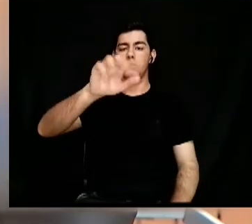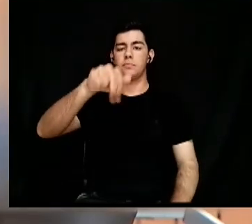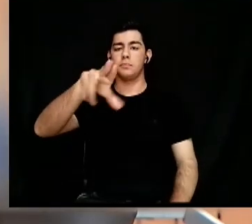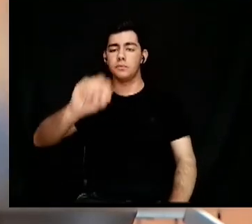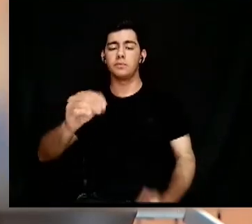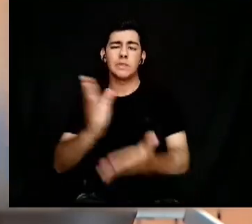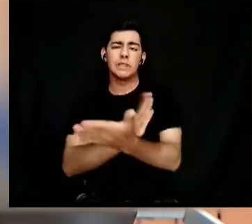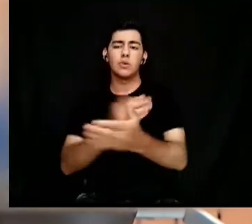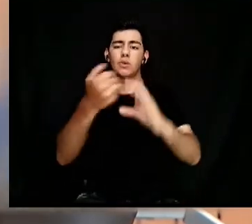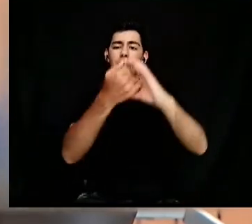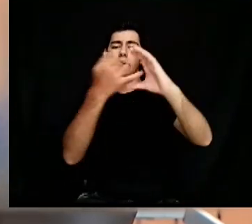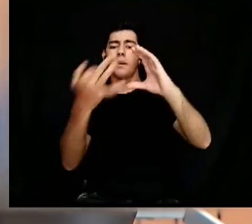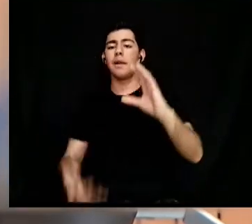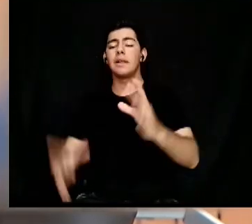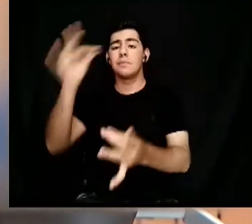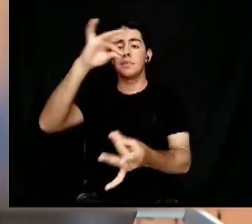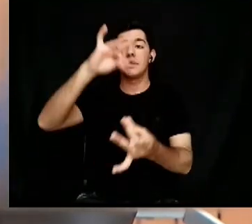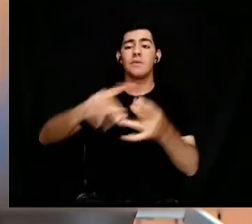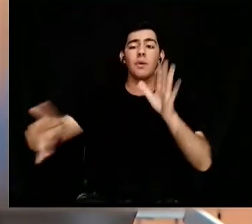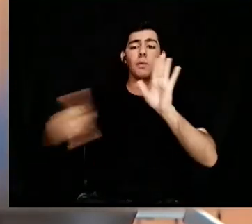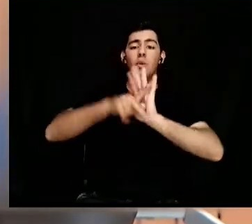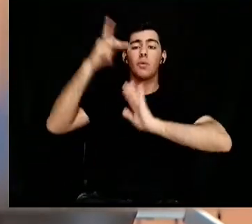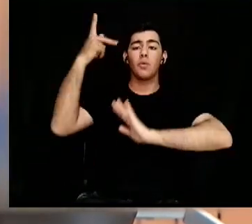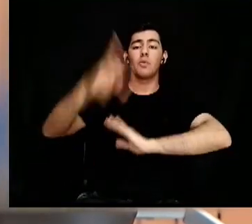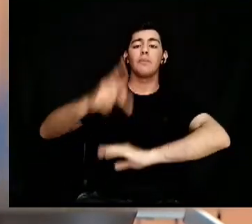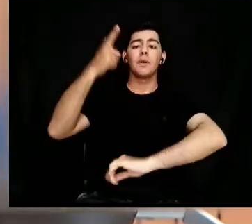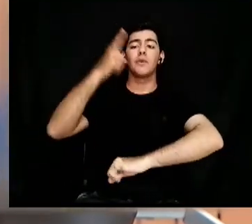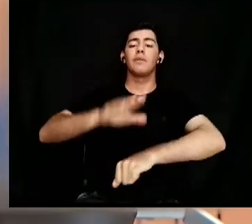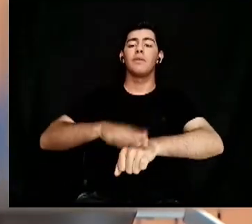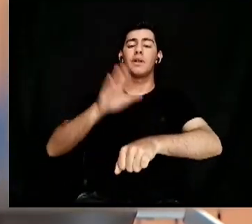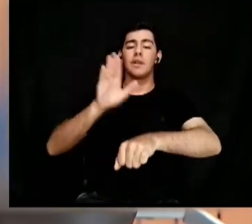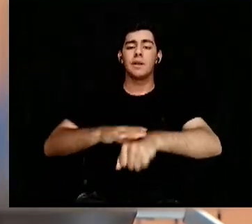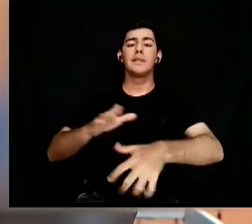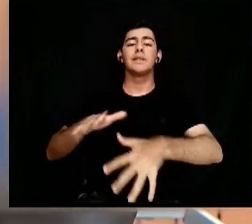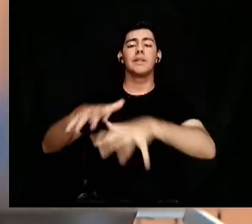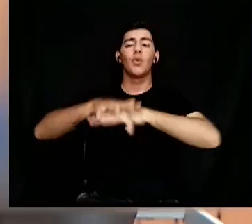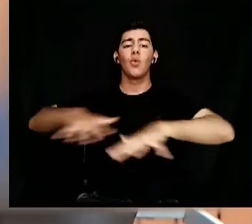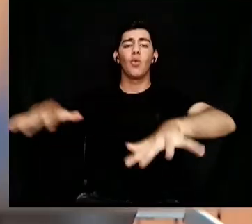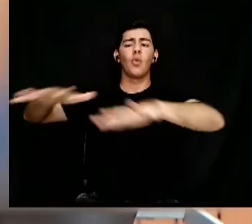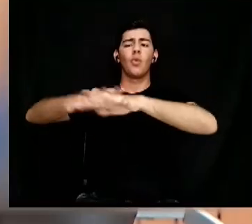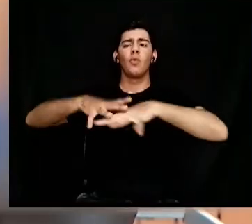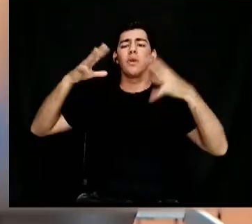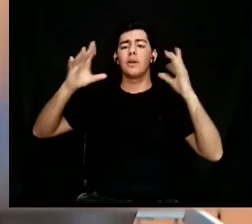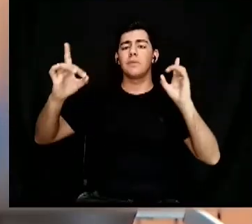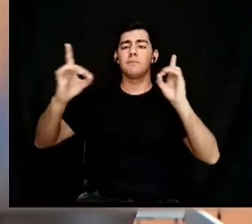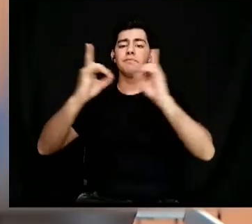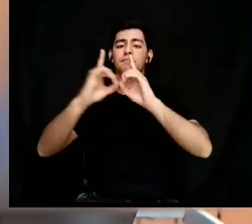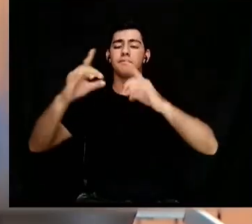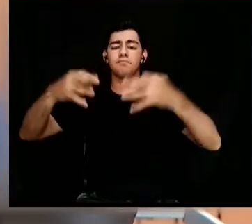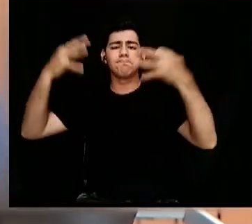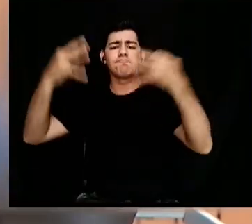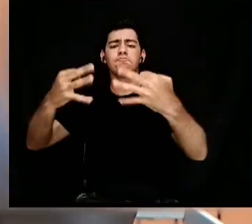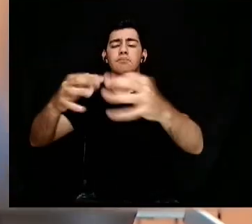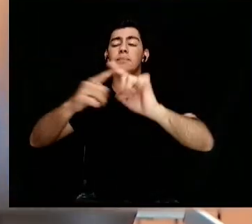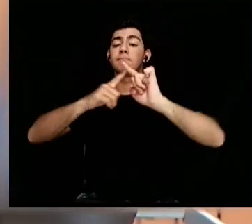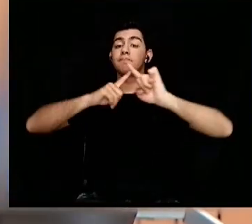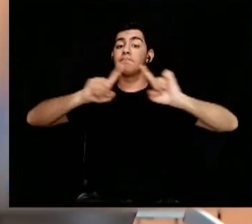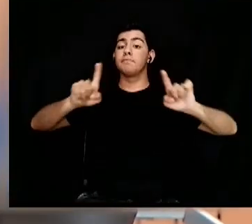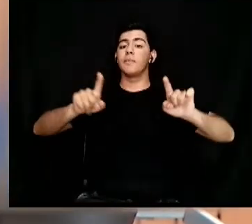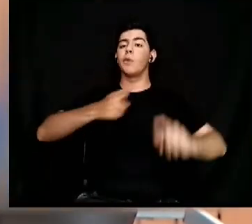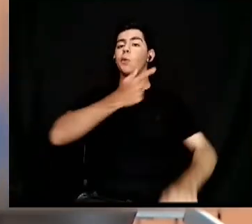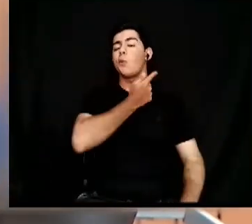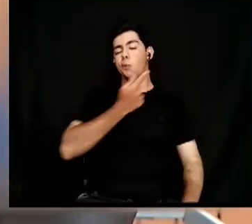para garantir o atendimento nas filas e nos gargalos que nós temos aqui na região, mas o governador Tarcísio, de